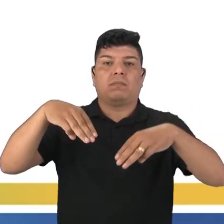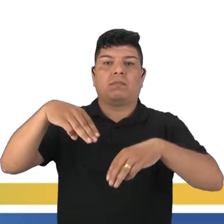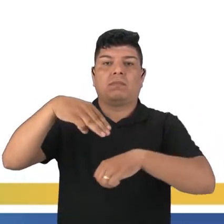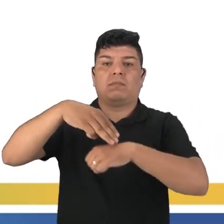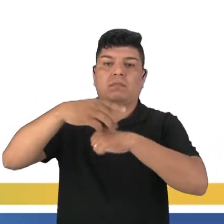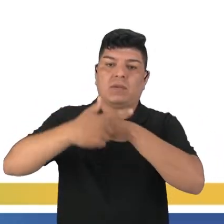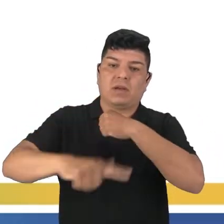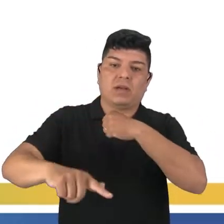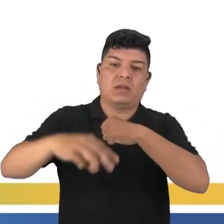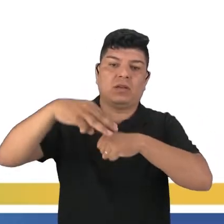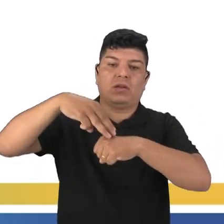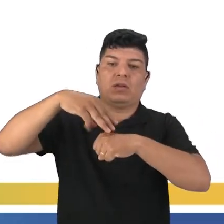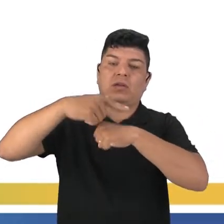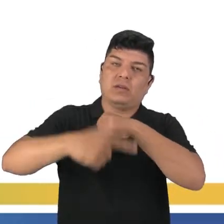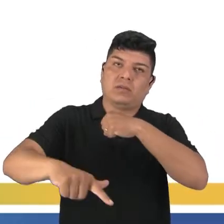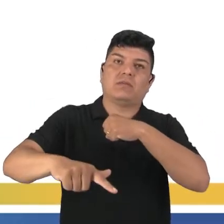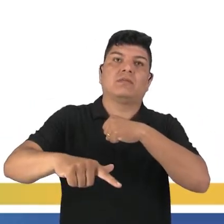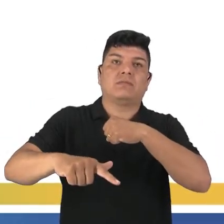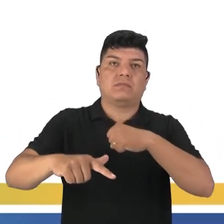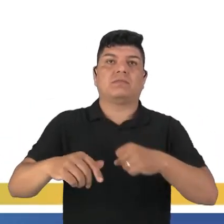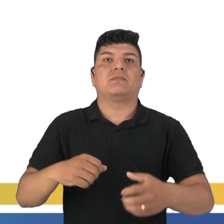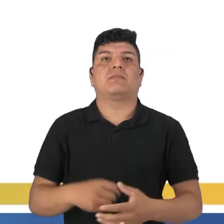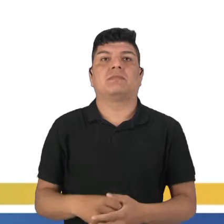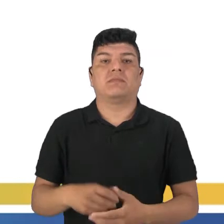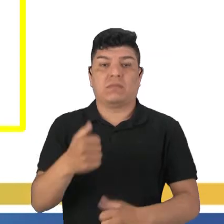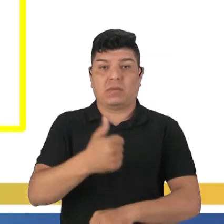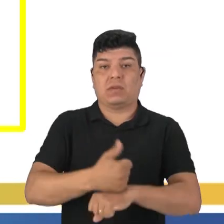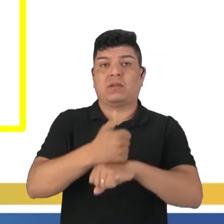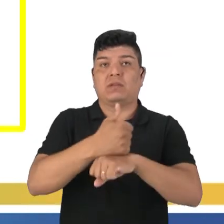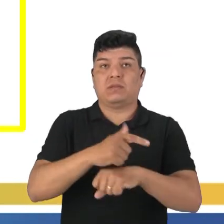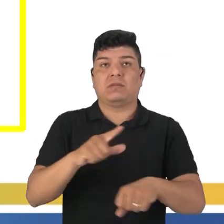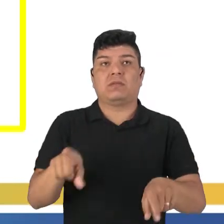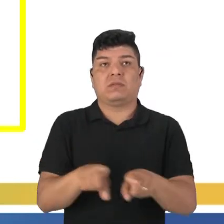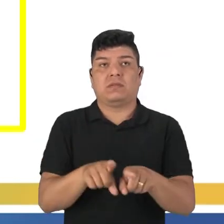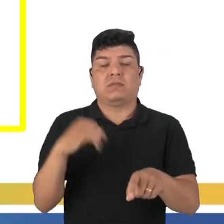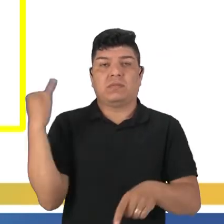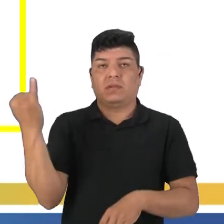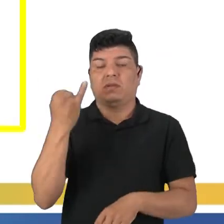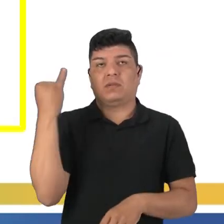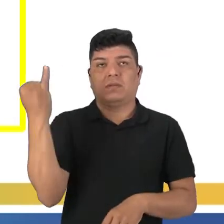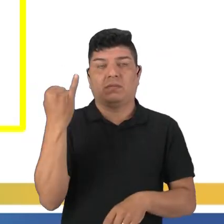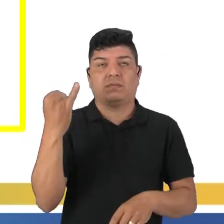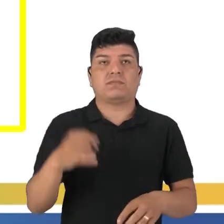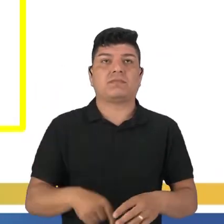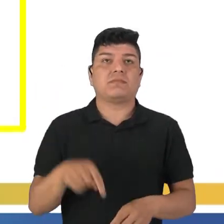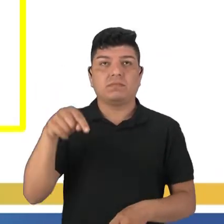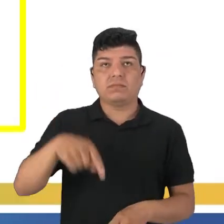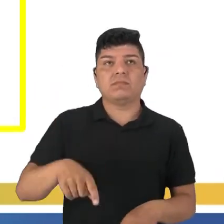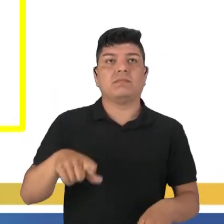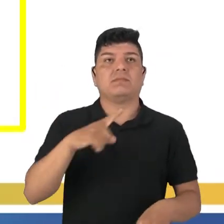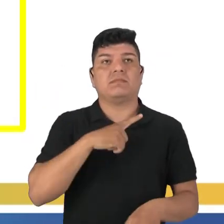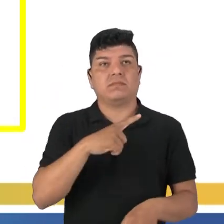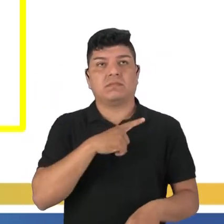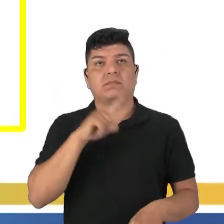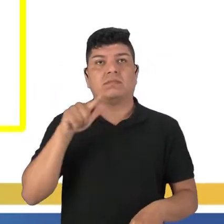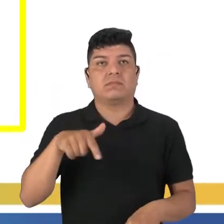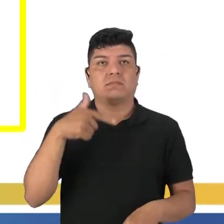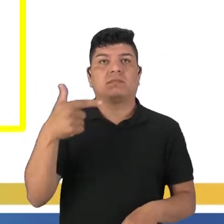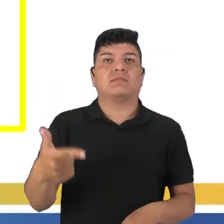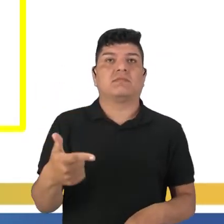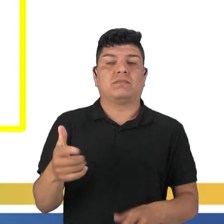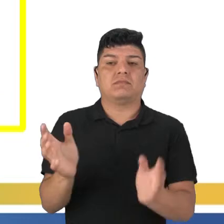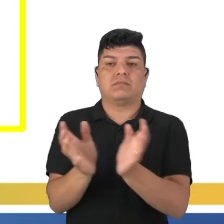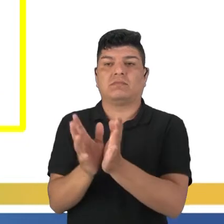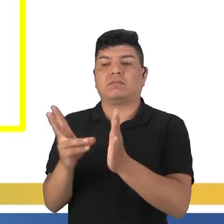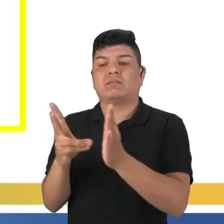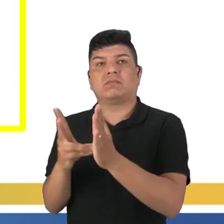essas etnias, né, tem todas essas histórias, essas lideranças também muito importantes, né, e aqui também a gente tem as outras